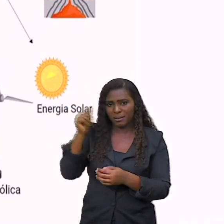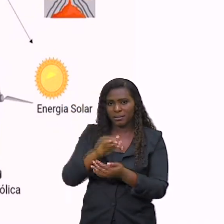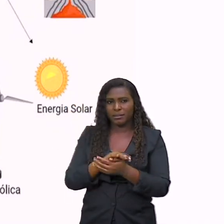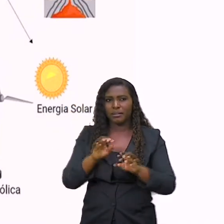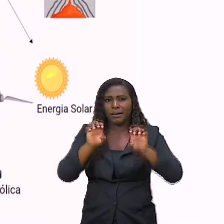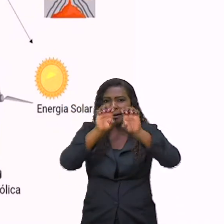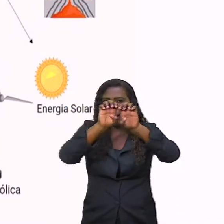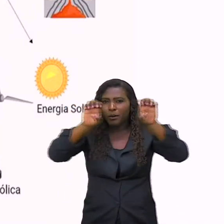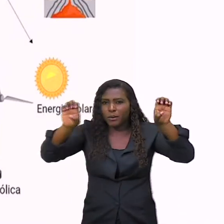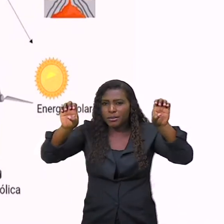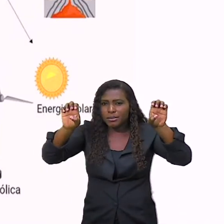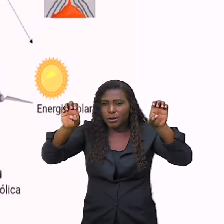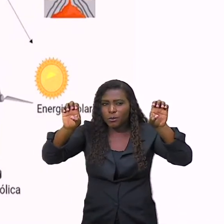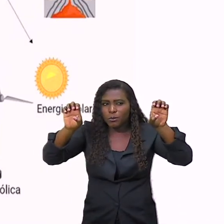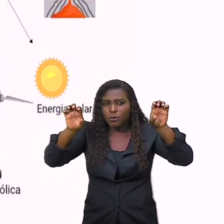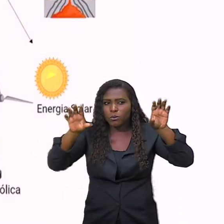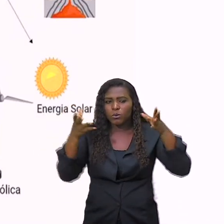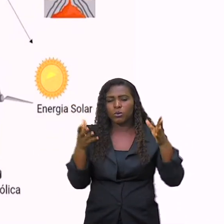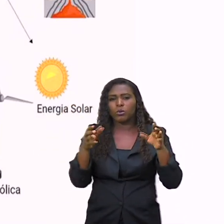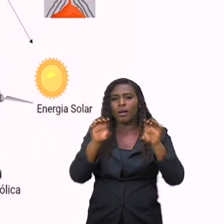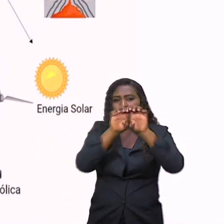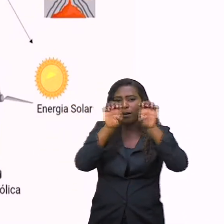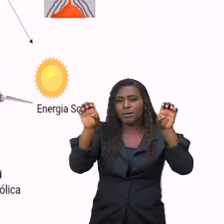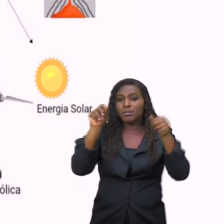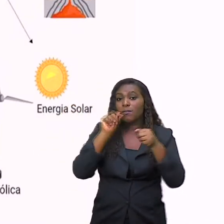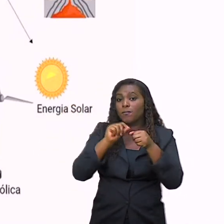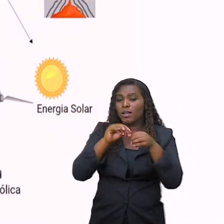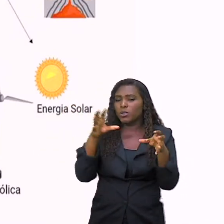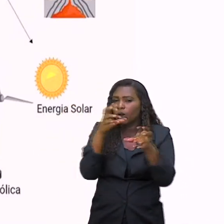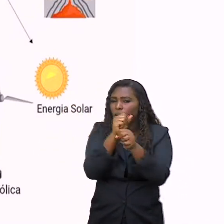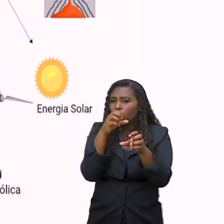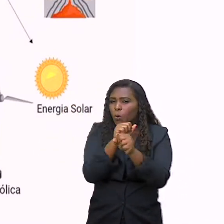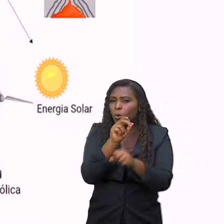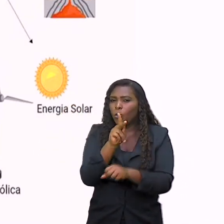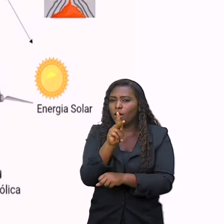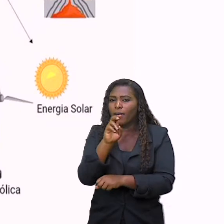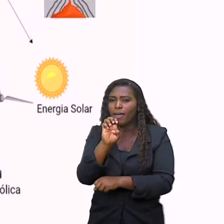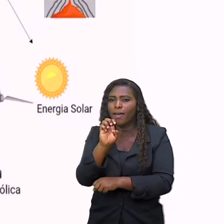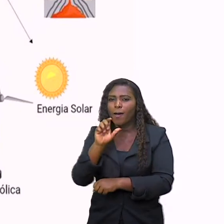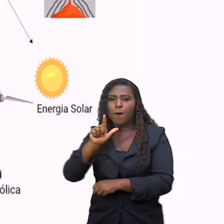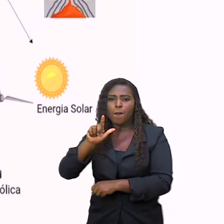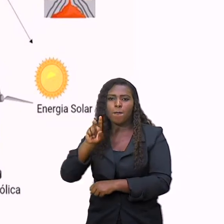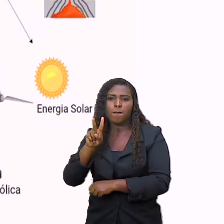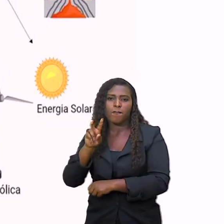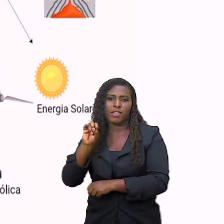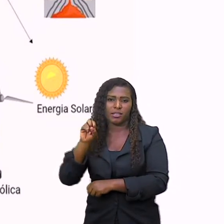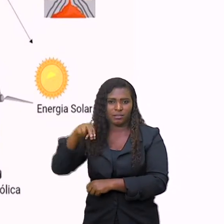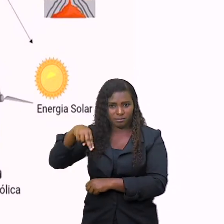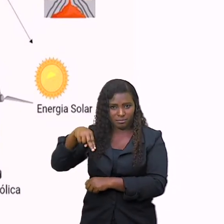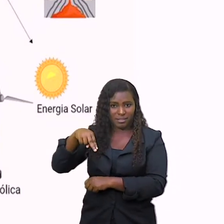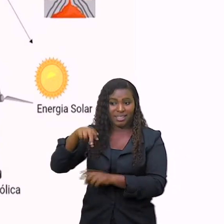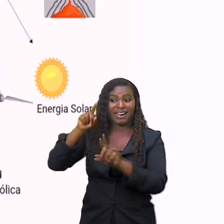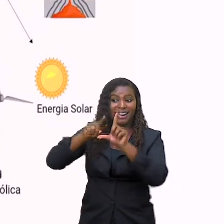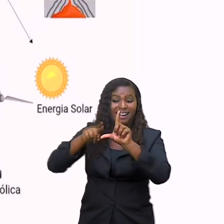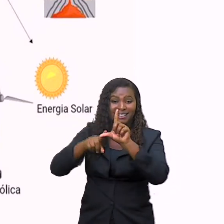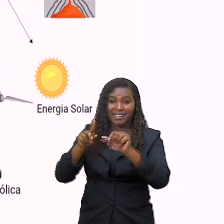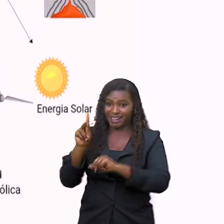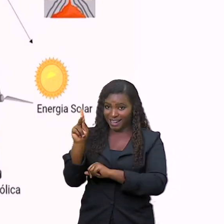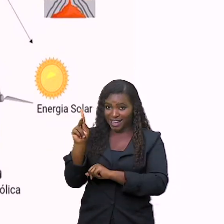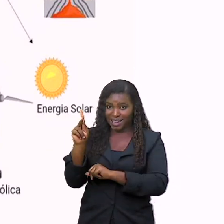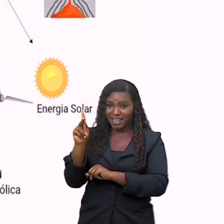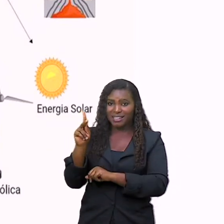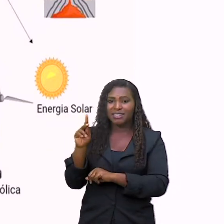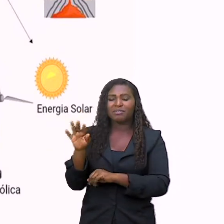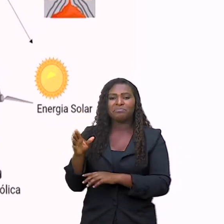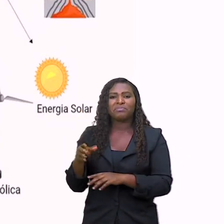da quantidade de graus de liberdade do sistema. Isso é bom da gente entender.